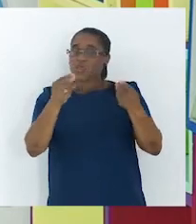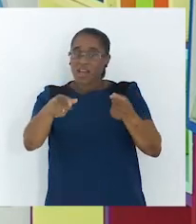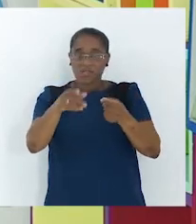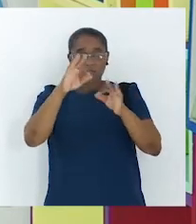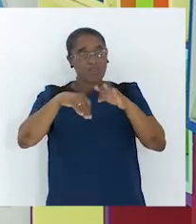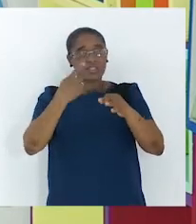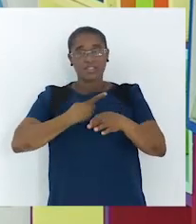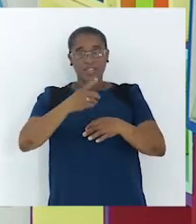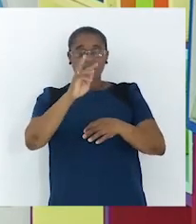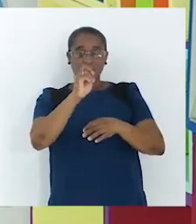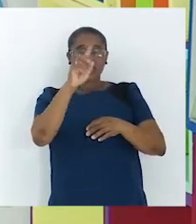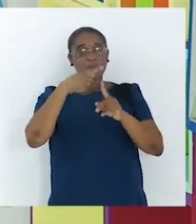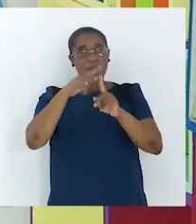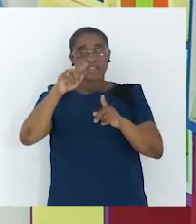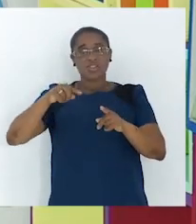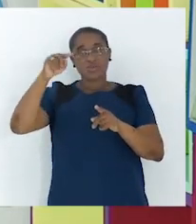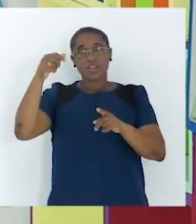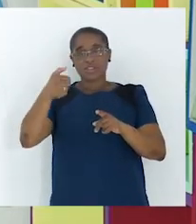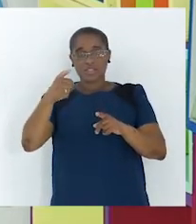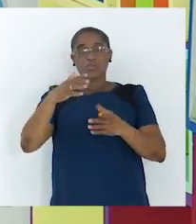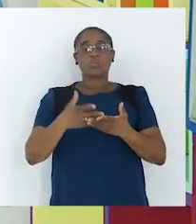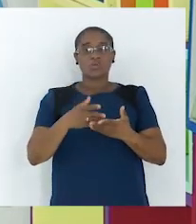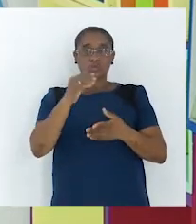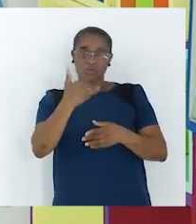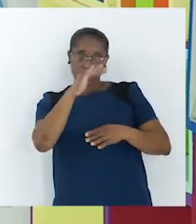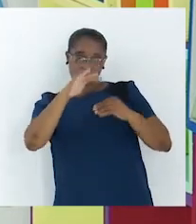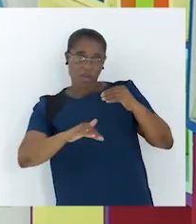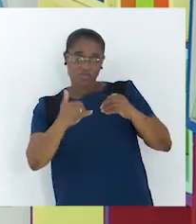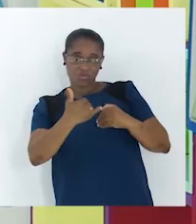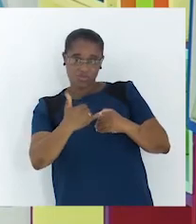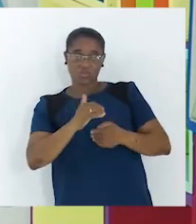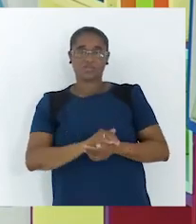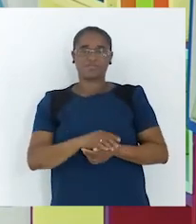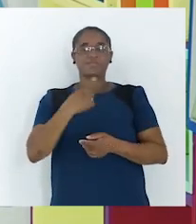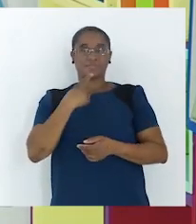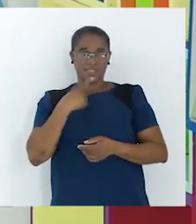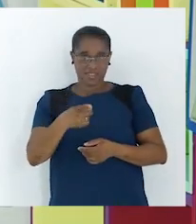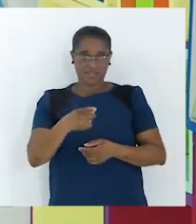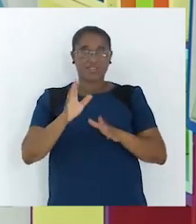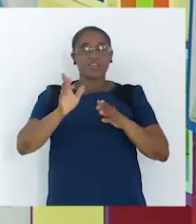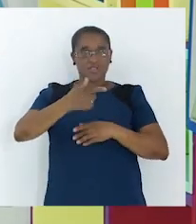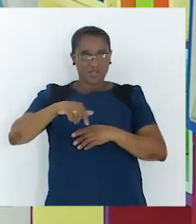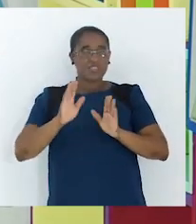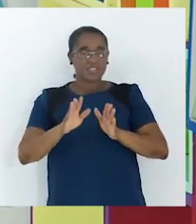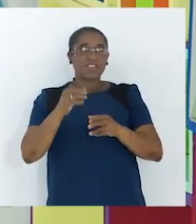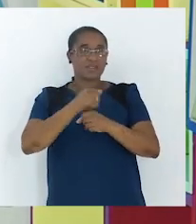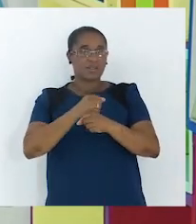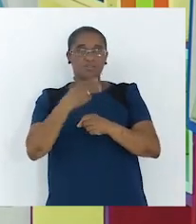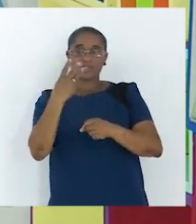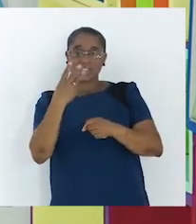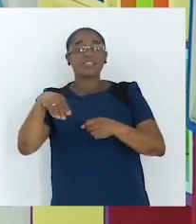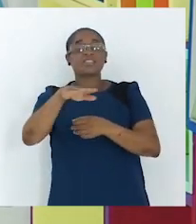3 mais raiz quadrada de cinco sobre dois Certo loja vimos os trens